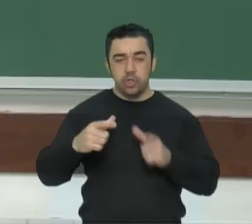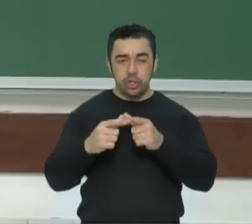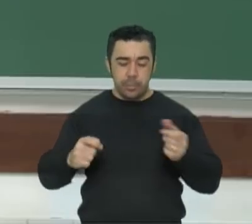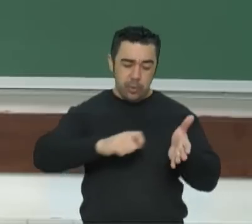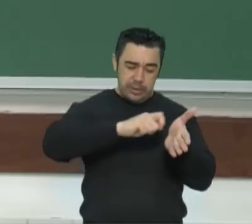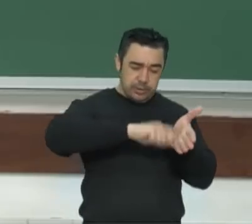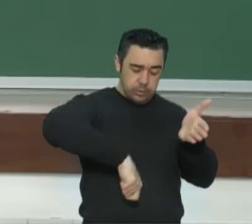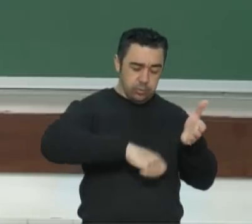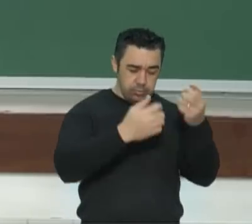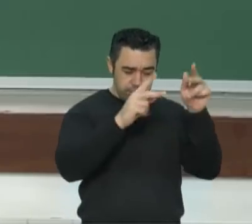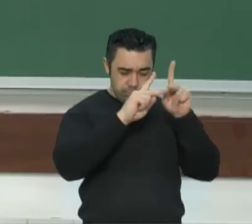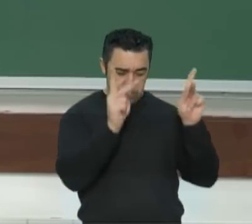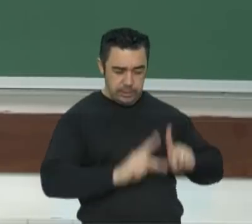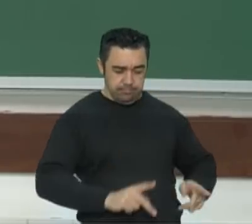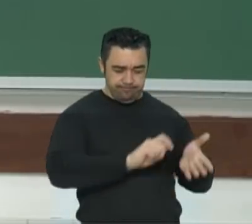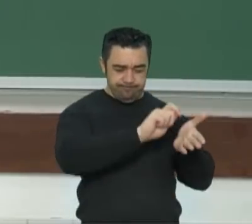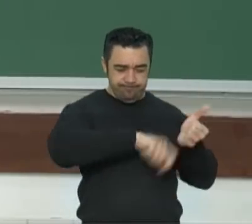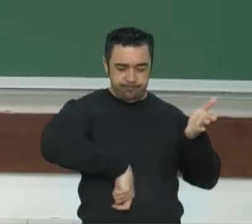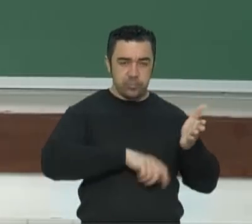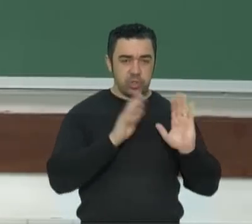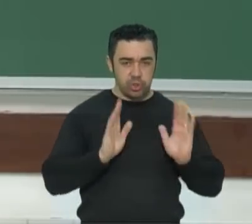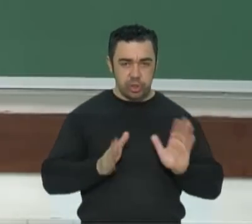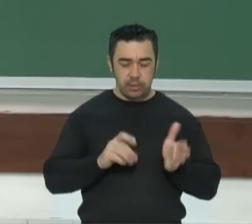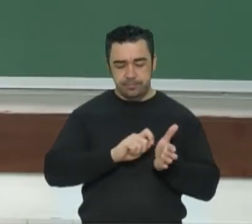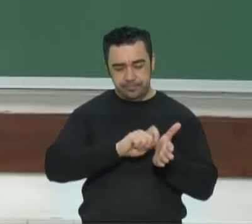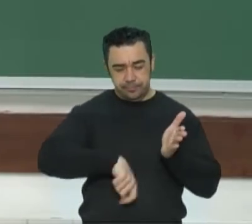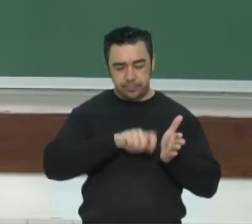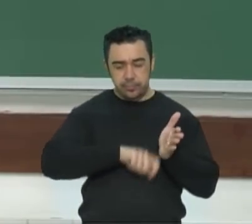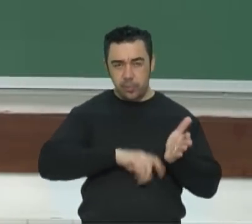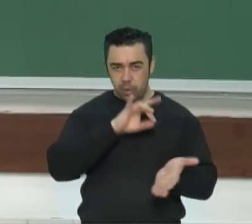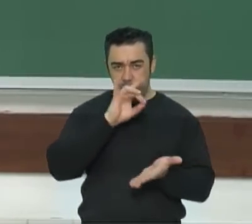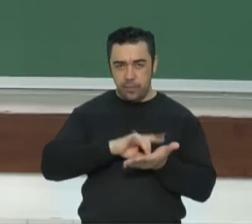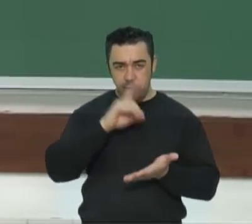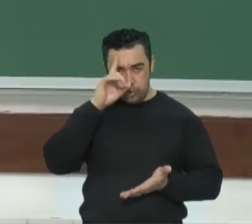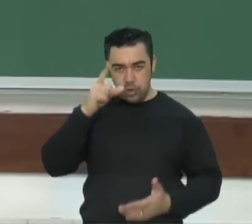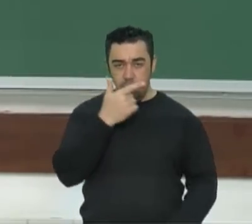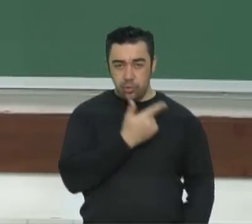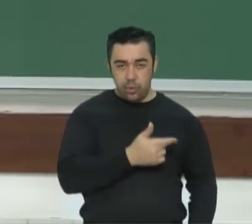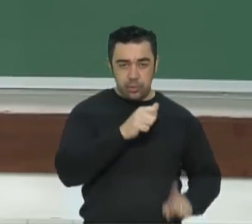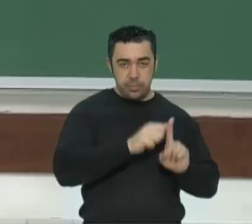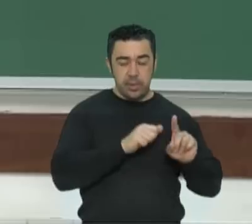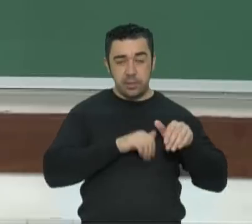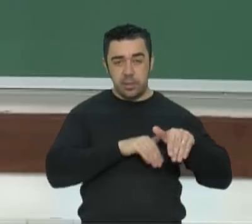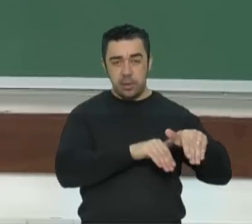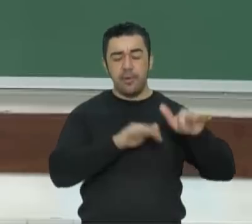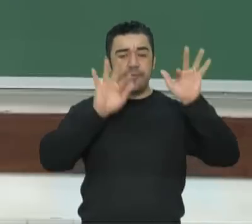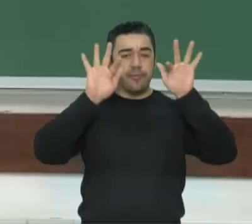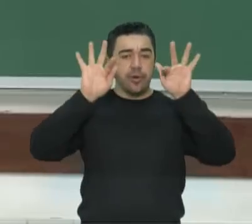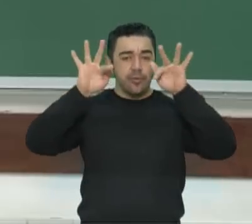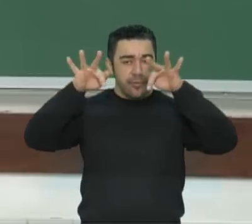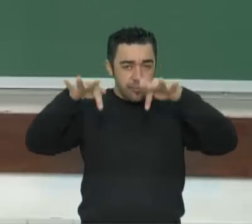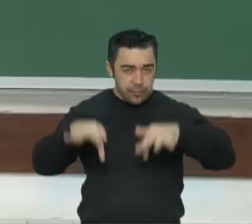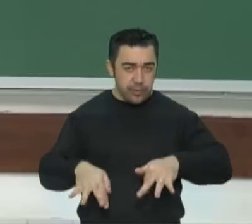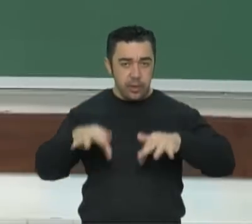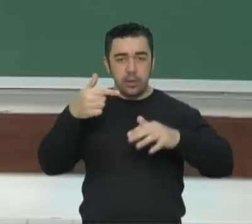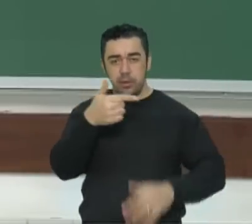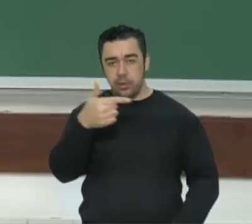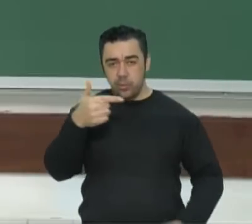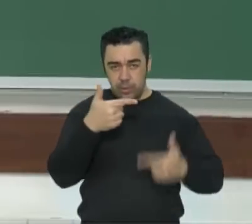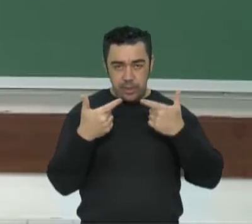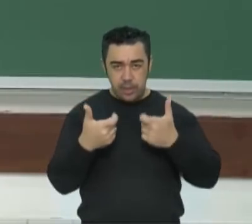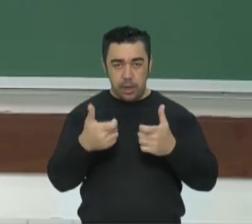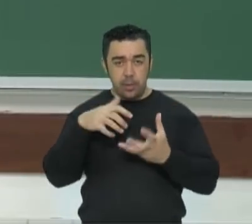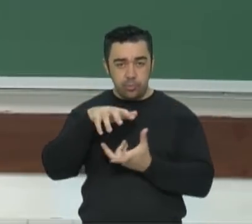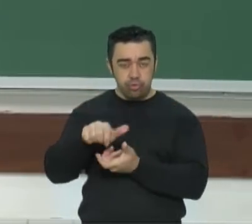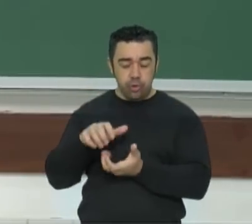incondicional. Ele já havia anunciado antes a rendição e assinou oficialmente dia 2 de setembro, fim da Segunda Guerra Mundial